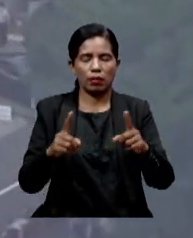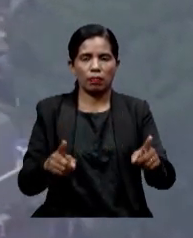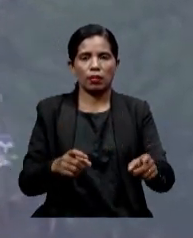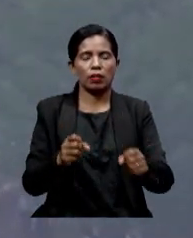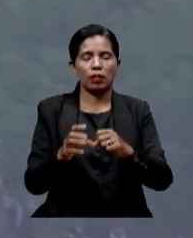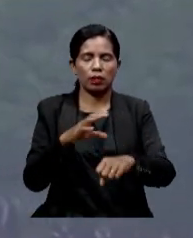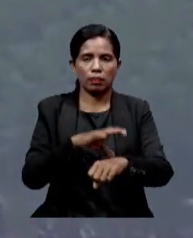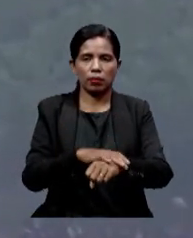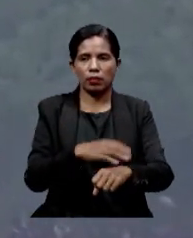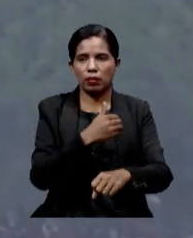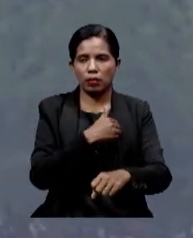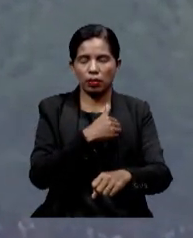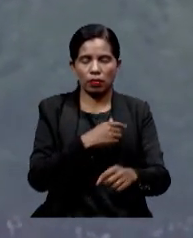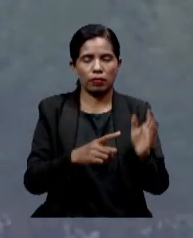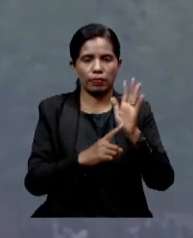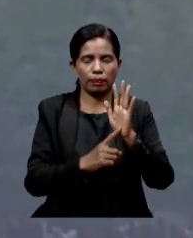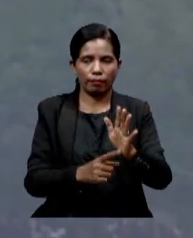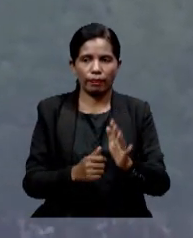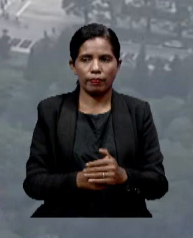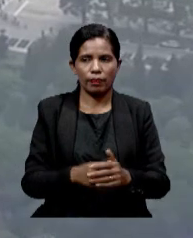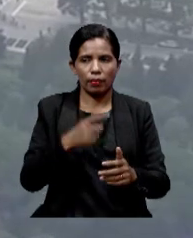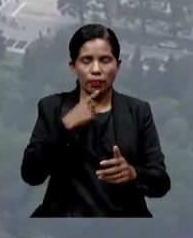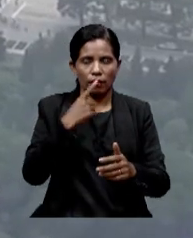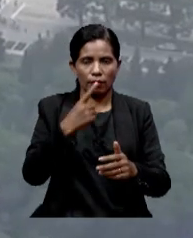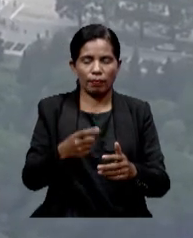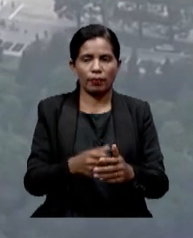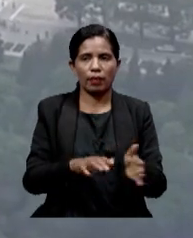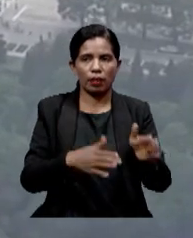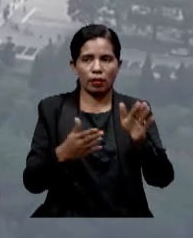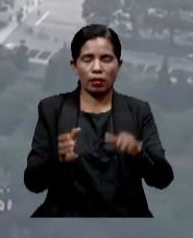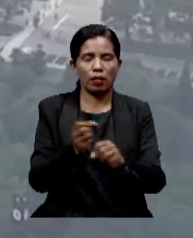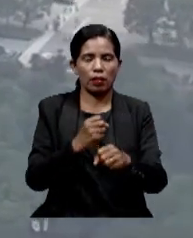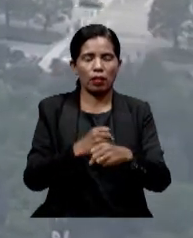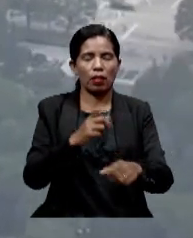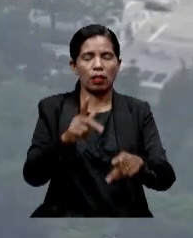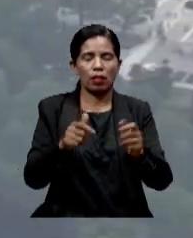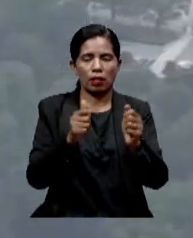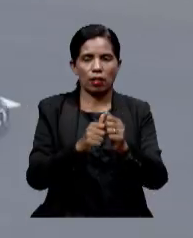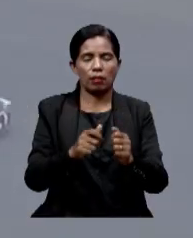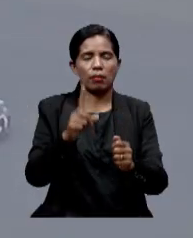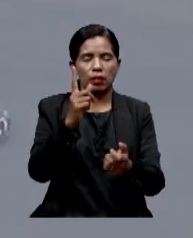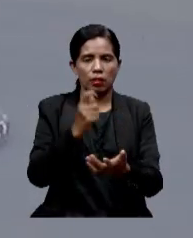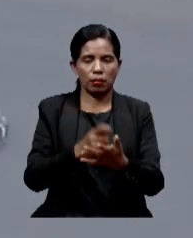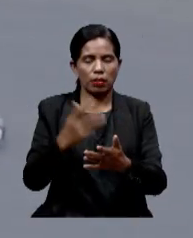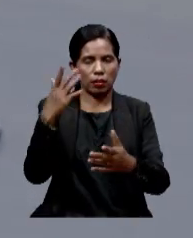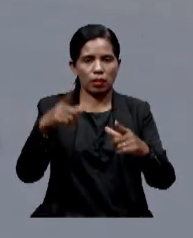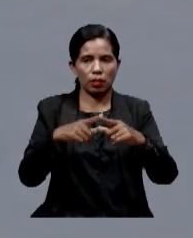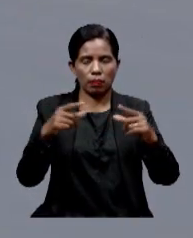será formalmente acusado. Natureza brutal husabe ne matene halo e marihu impresionado e Japão